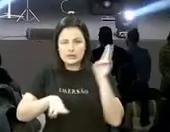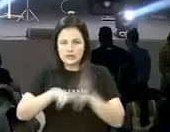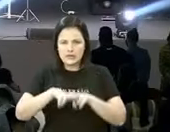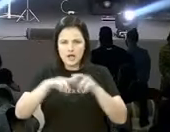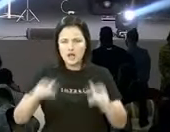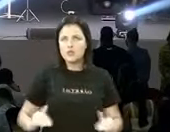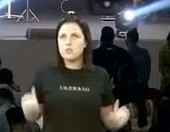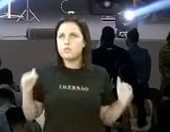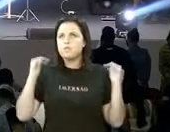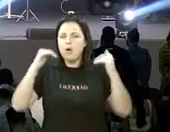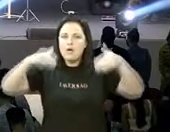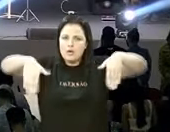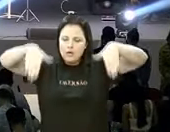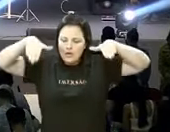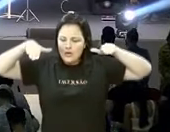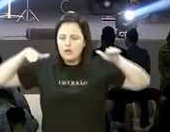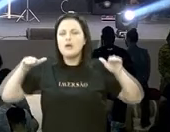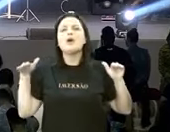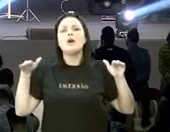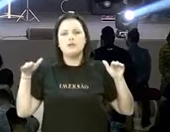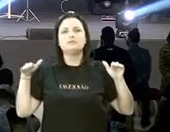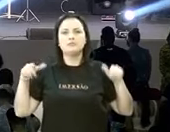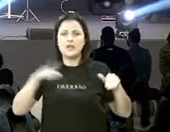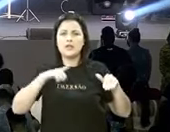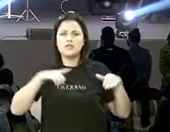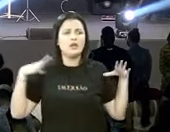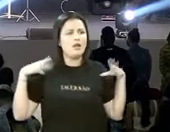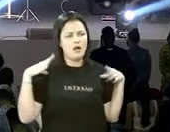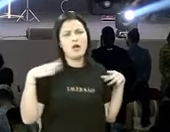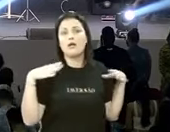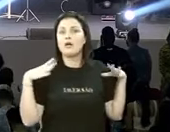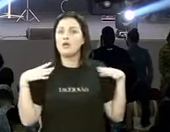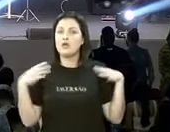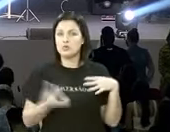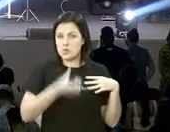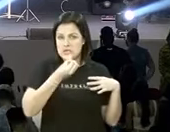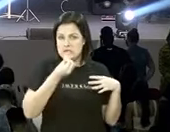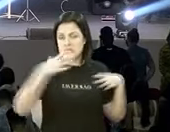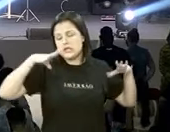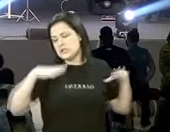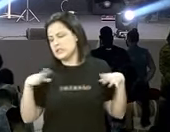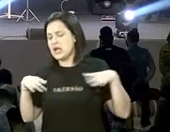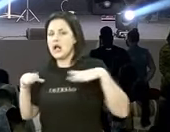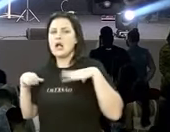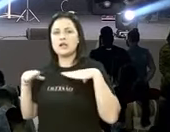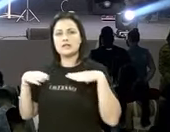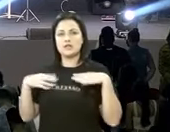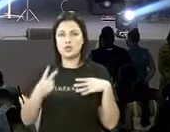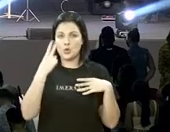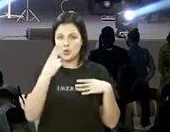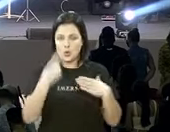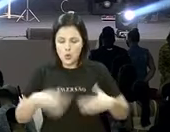o templo. Serafins voavam por cima dele, cada um tinha 6 asas. Com 2 cobriam os pés, com